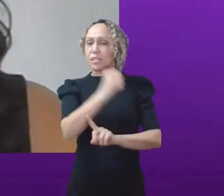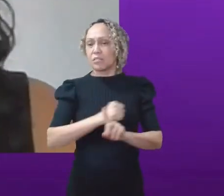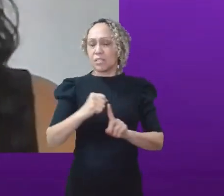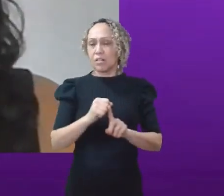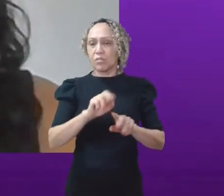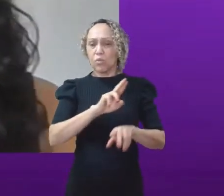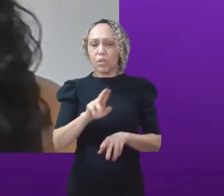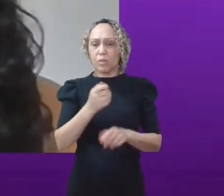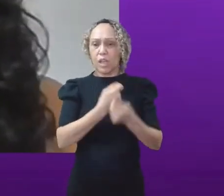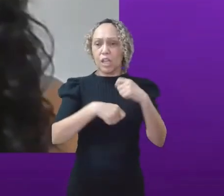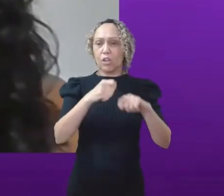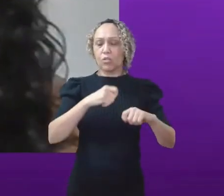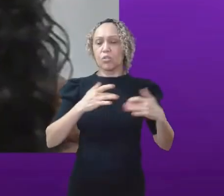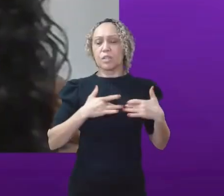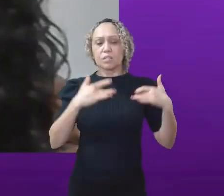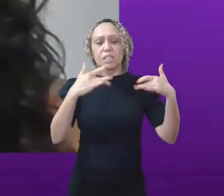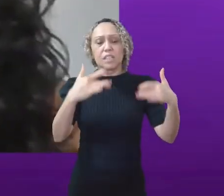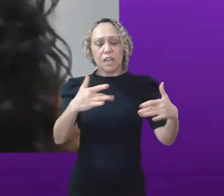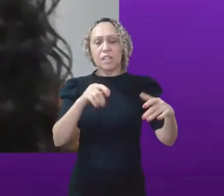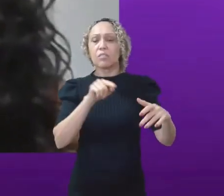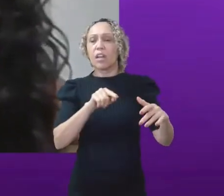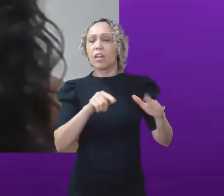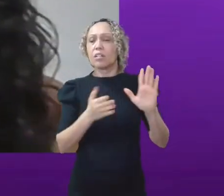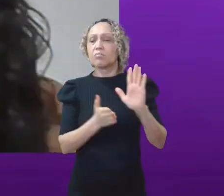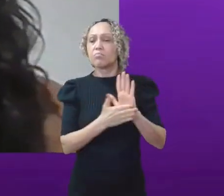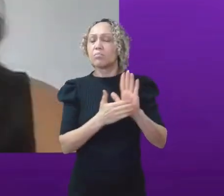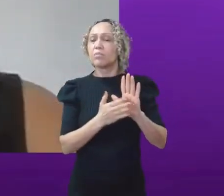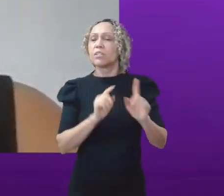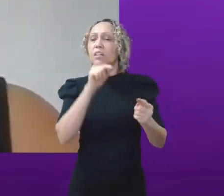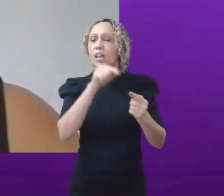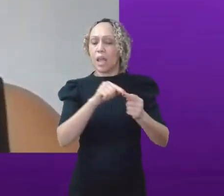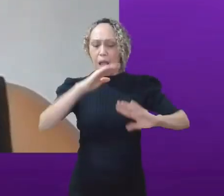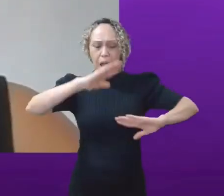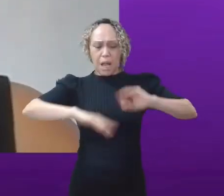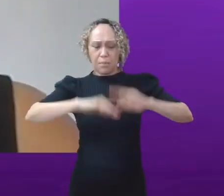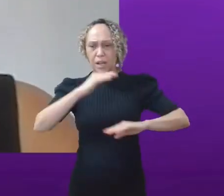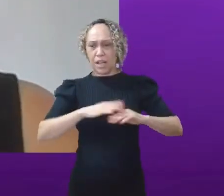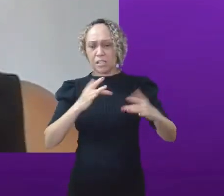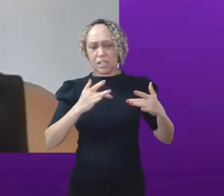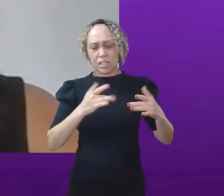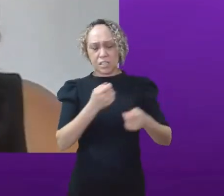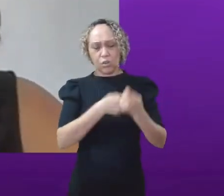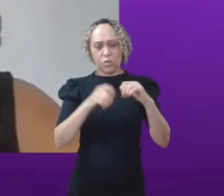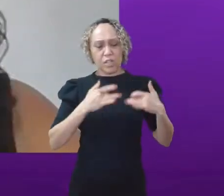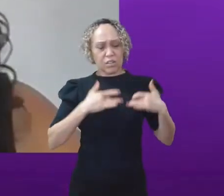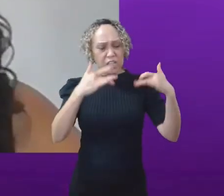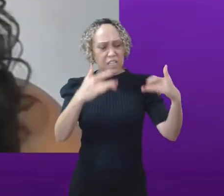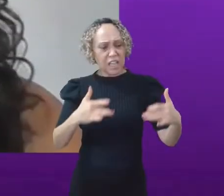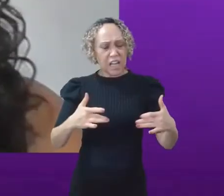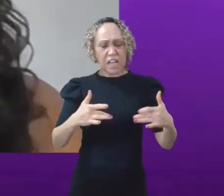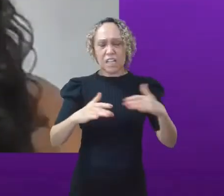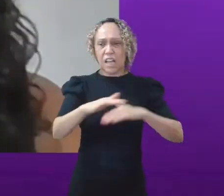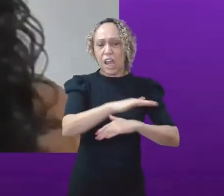o que propõe é a prática da solidariedade no campo econômico. É uma sociedade de iguais. É uma sociedade em que